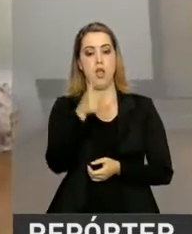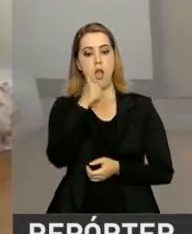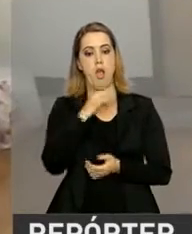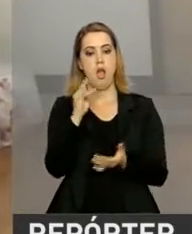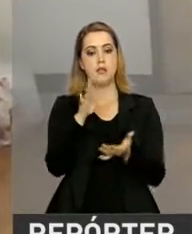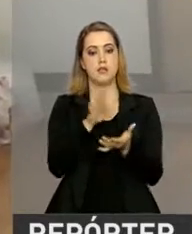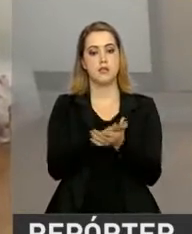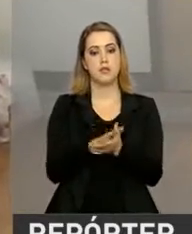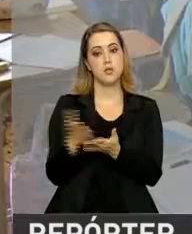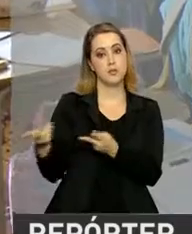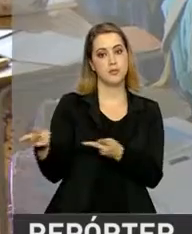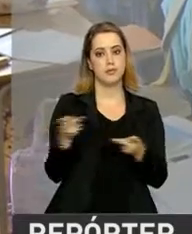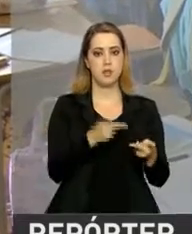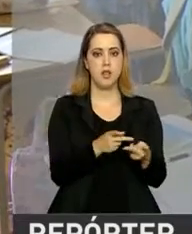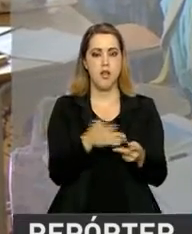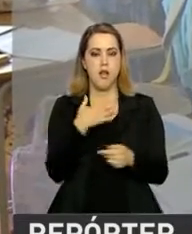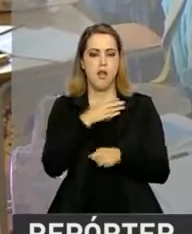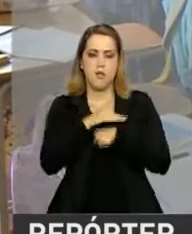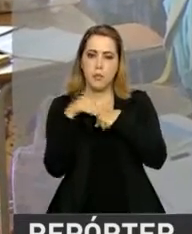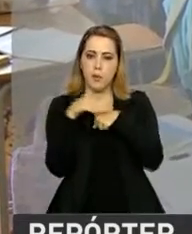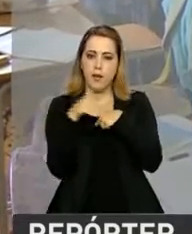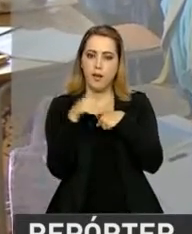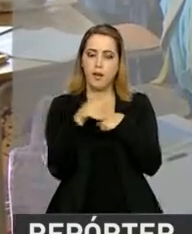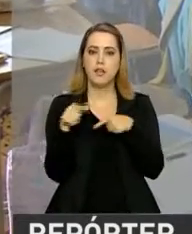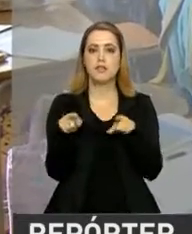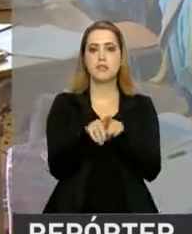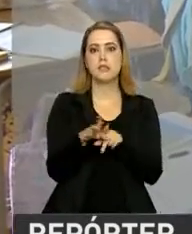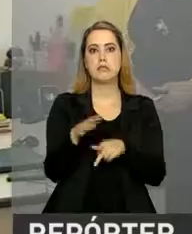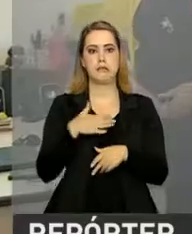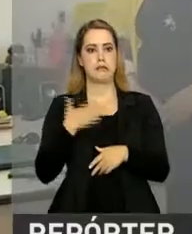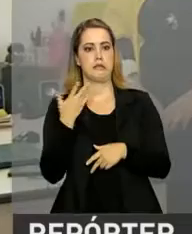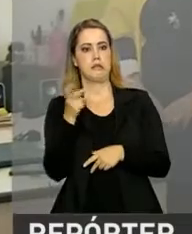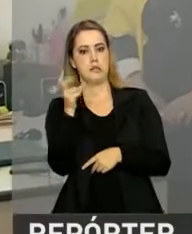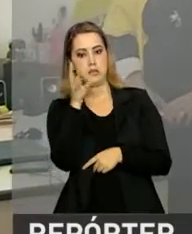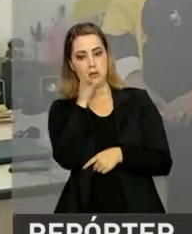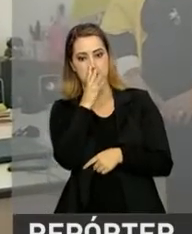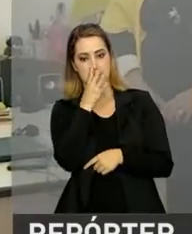pelas crianças com carinho e um pouco de curiosidade